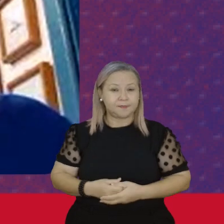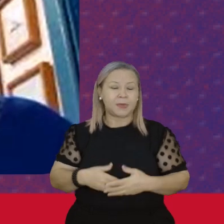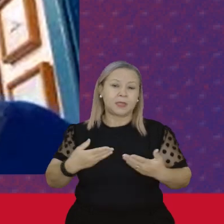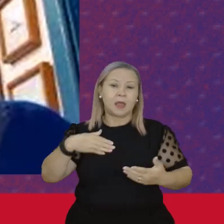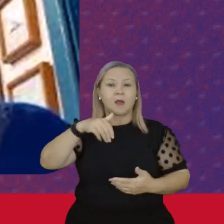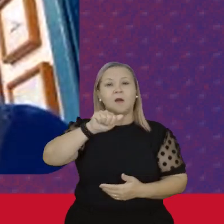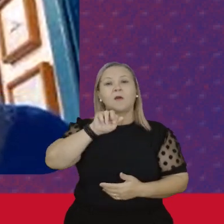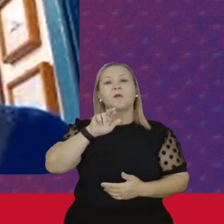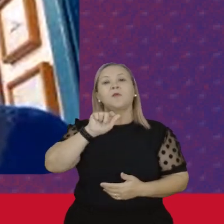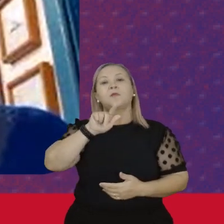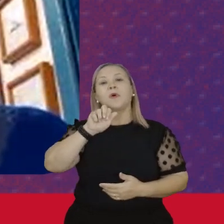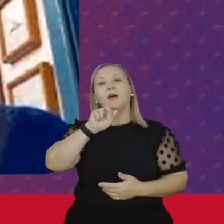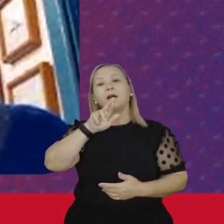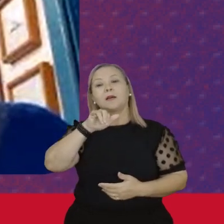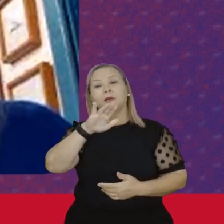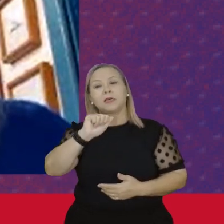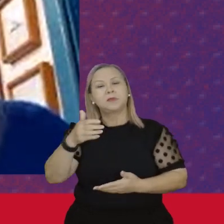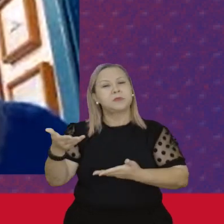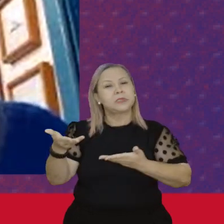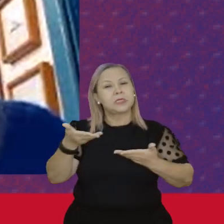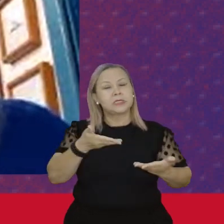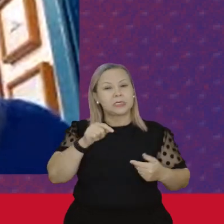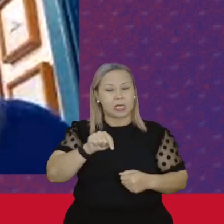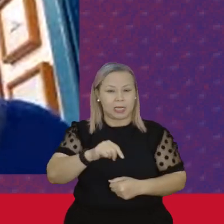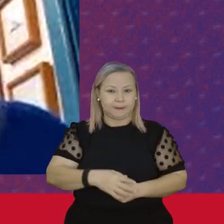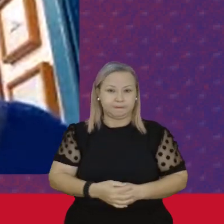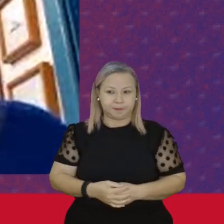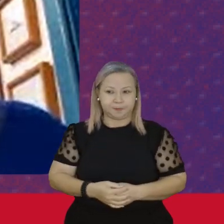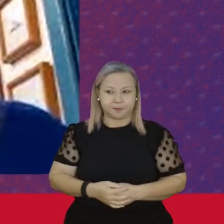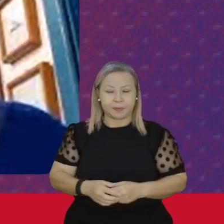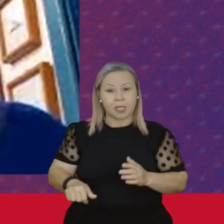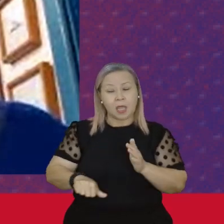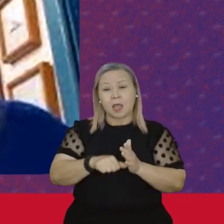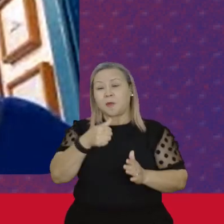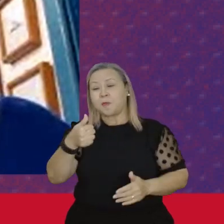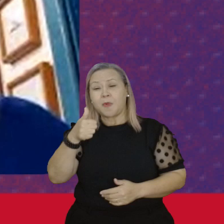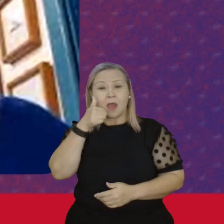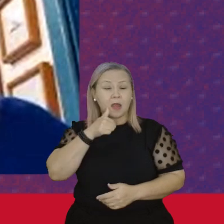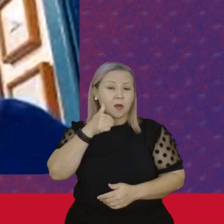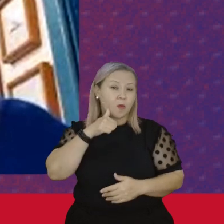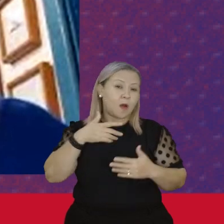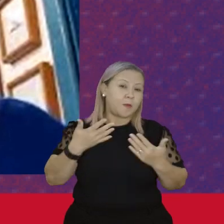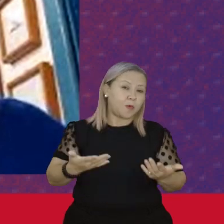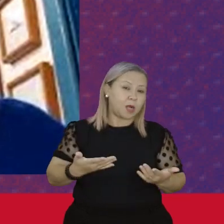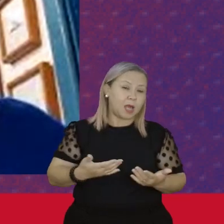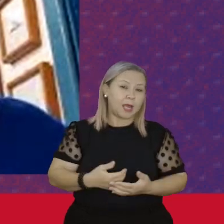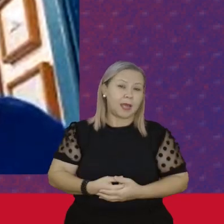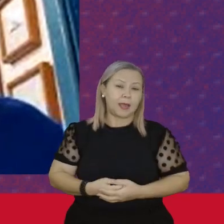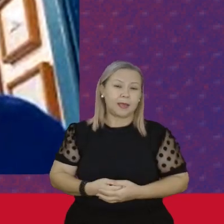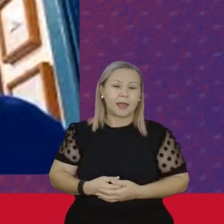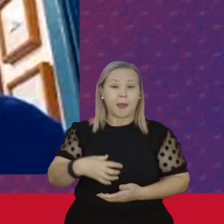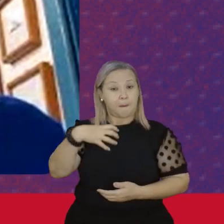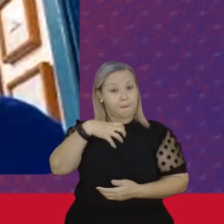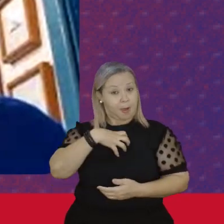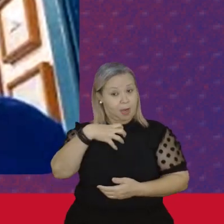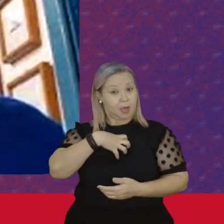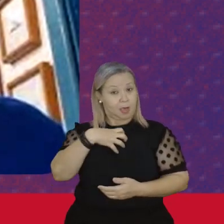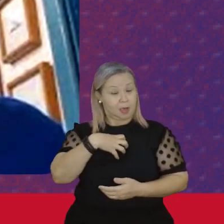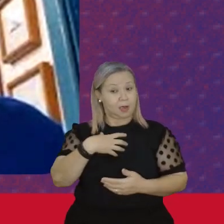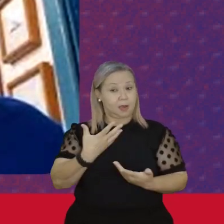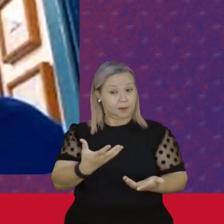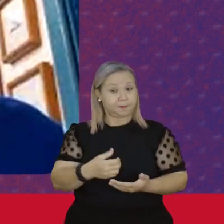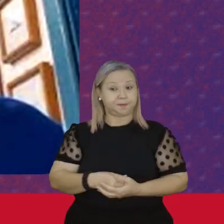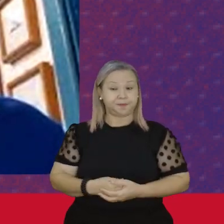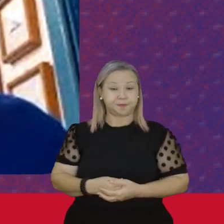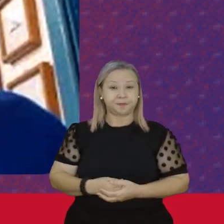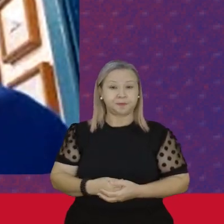Margarida, por que eu estou trazendo Margarida? Primeiro que é uma mulher, né, uma mulher baiana que viveu aqui em São Paulo por